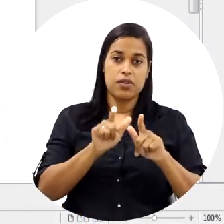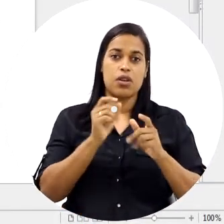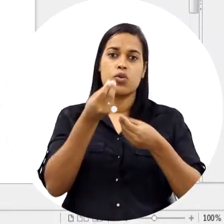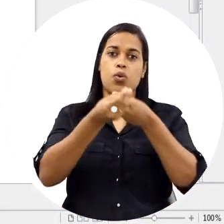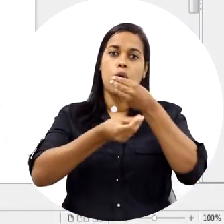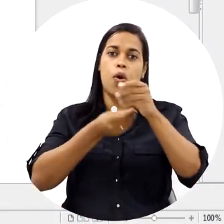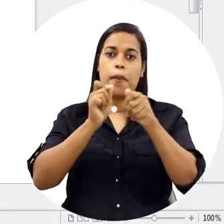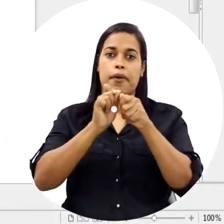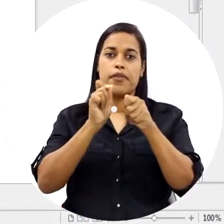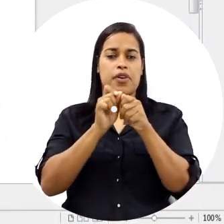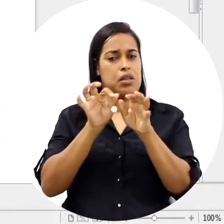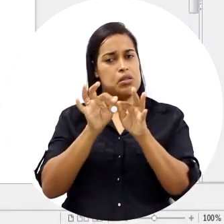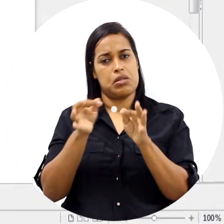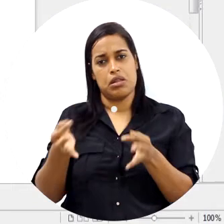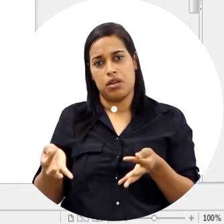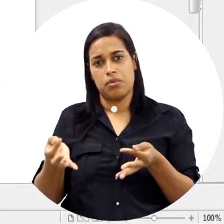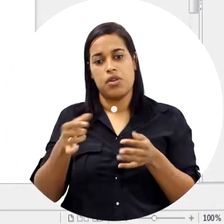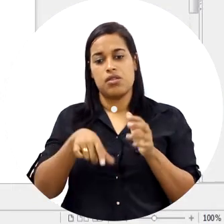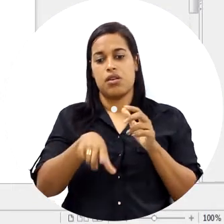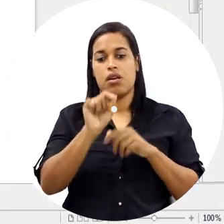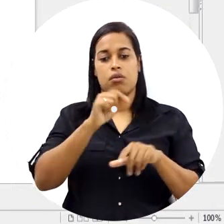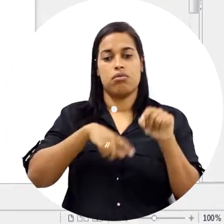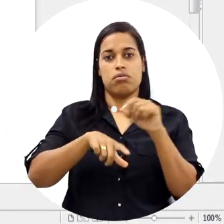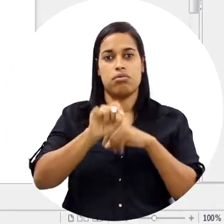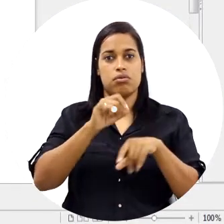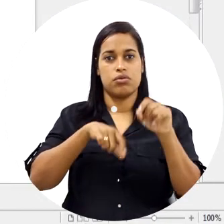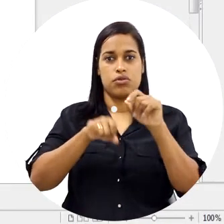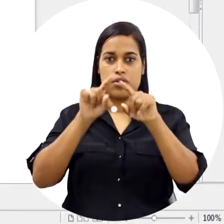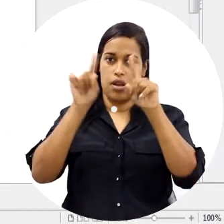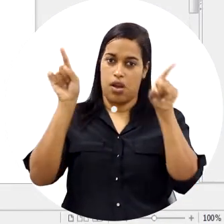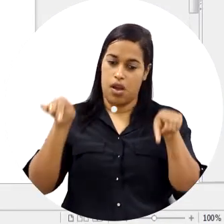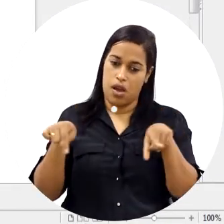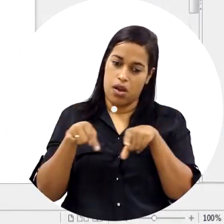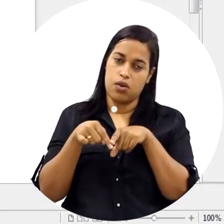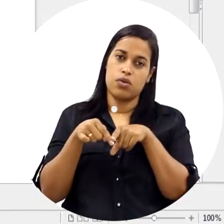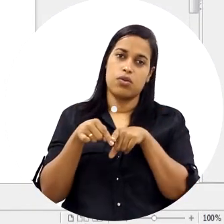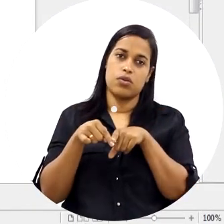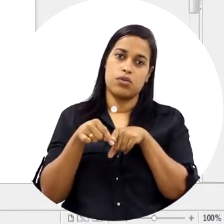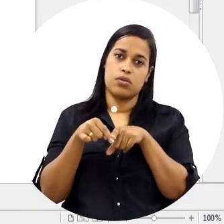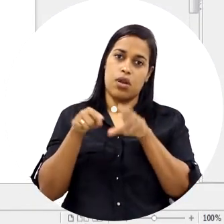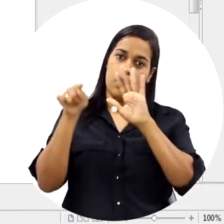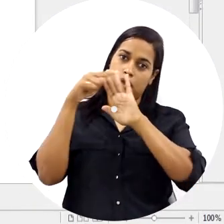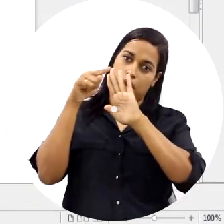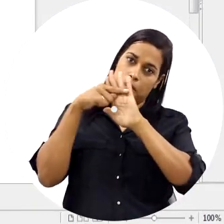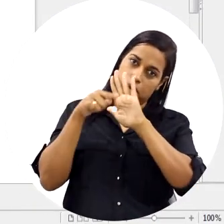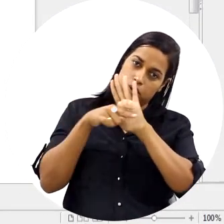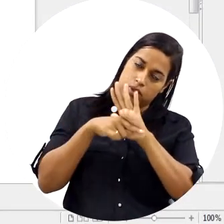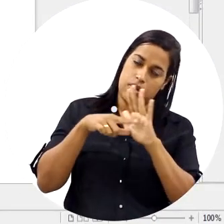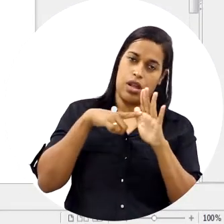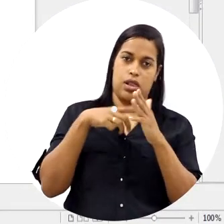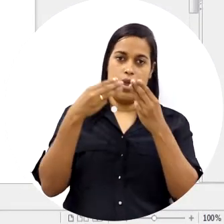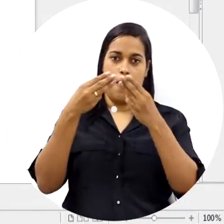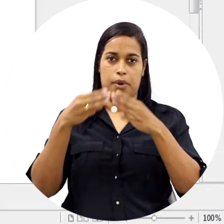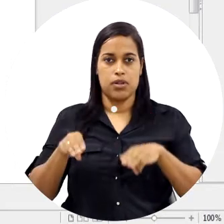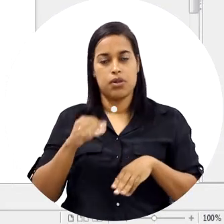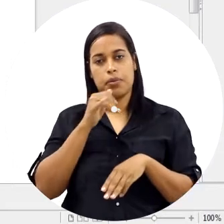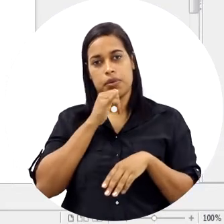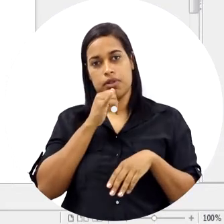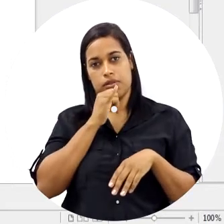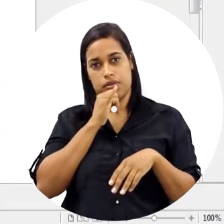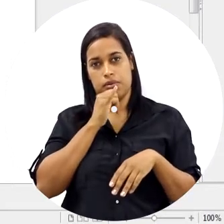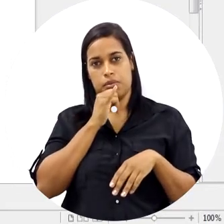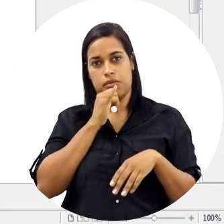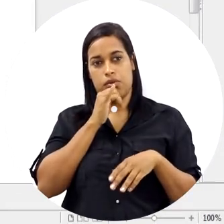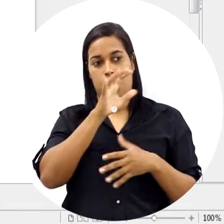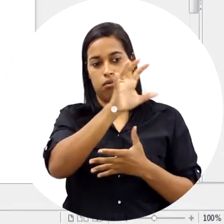gente faz isso? Basicamente, muito simples. Você vai selecionar aqui a coluna da planilha onde tem a matrícula, por exemplo, e vai